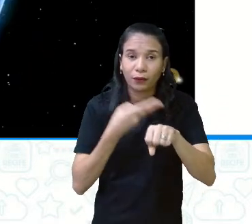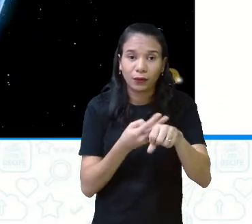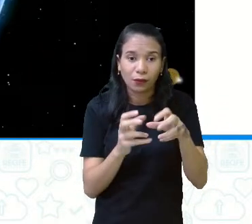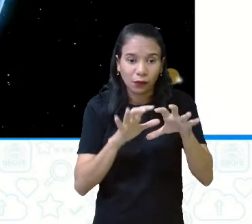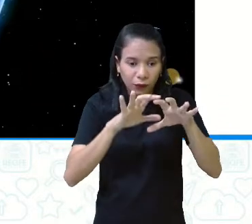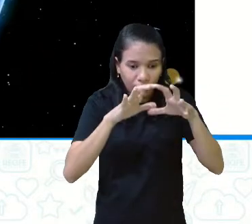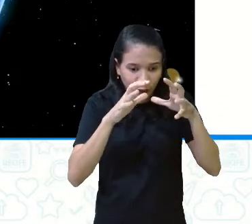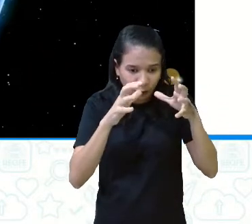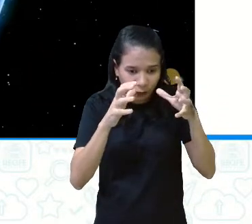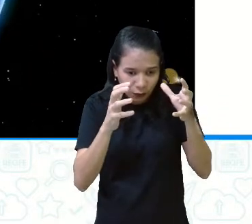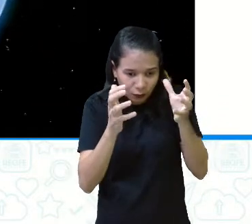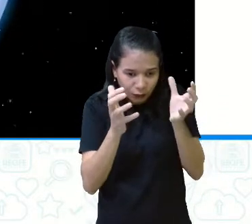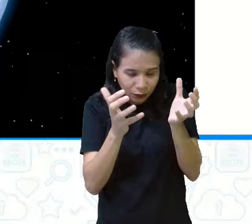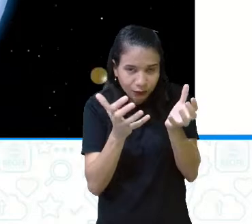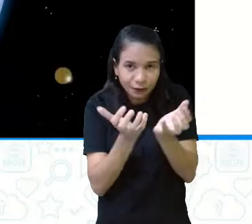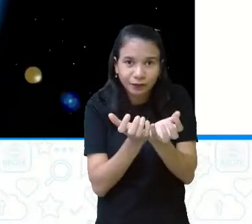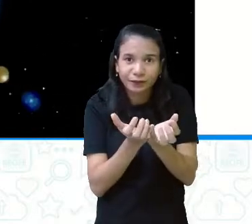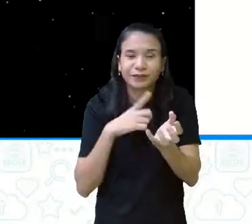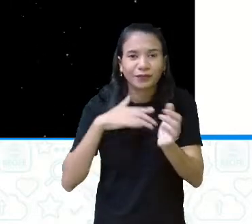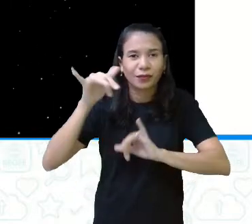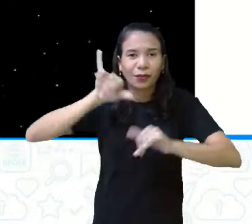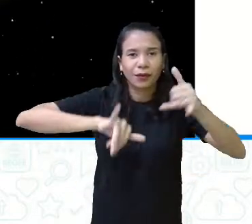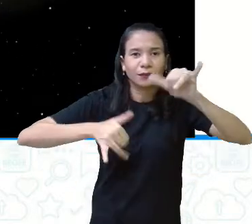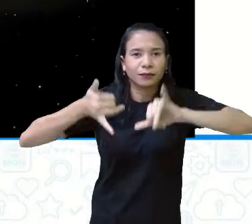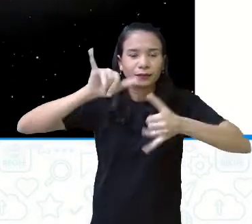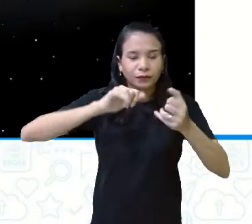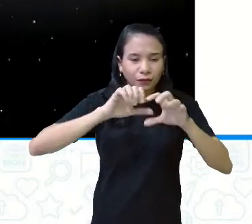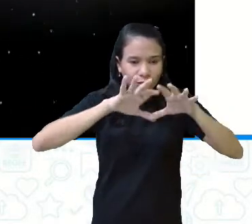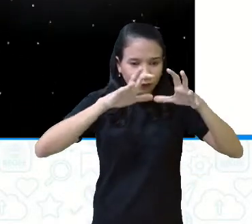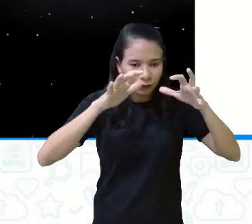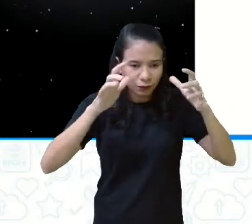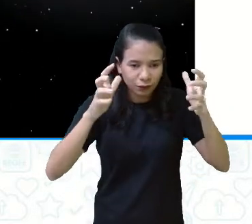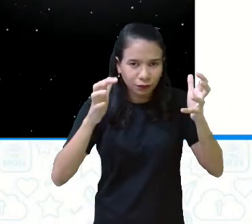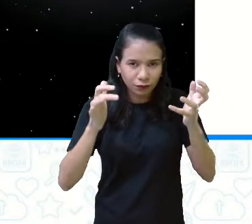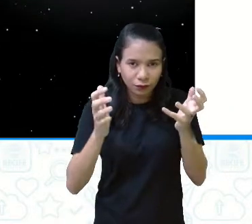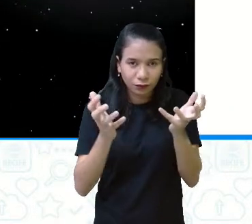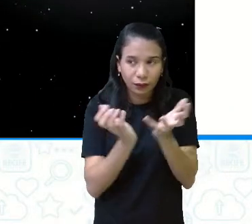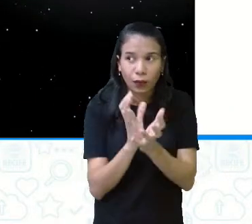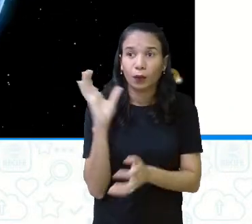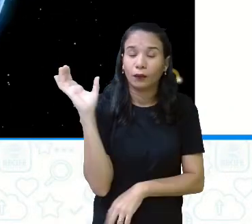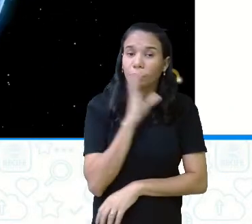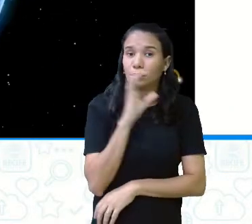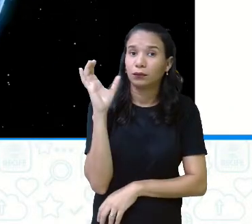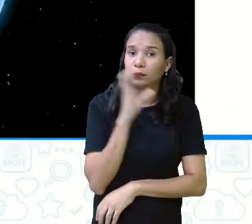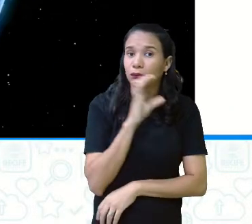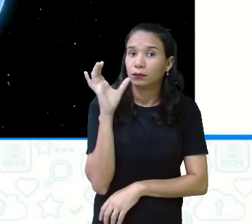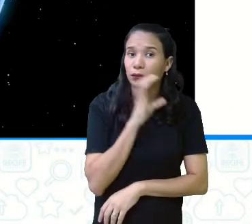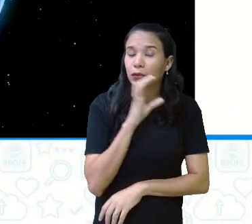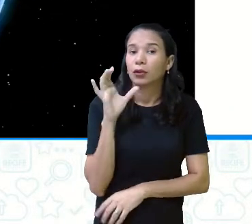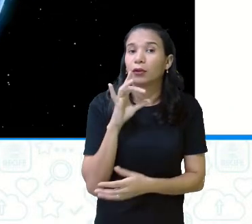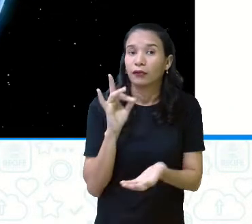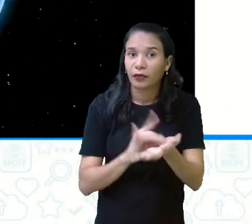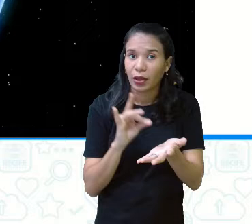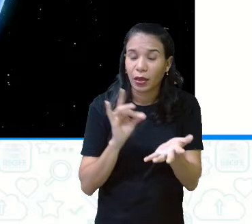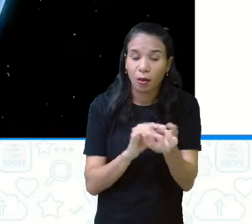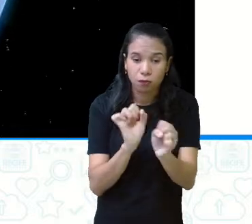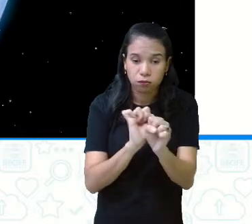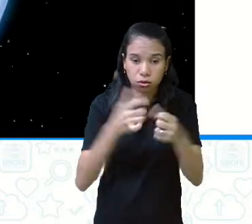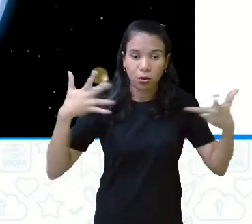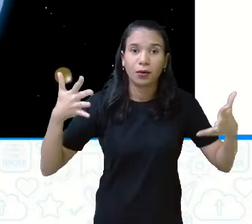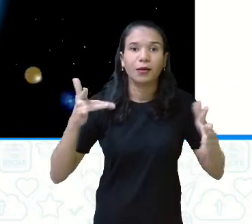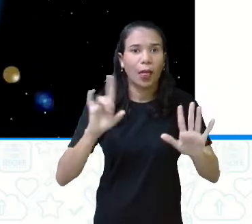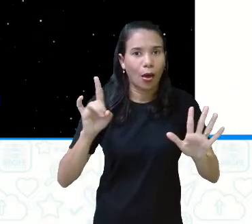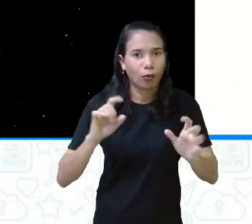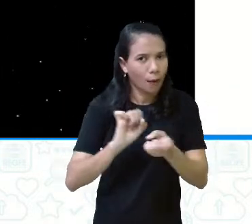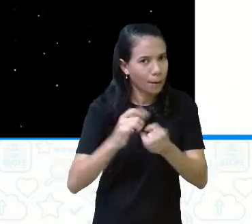não lembro agora o nome disso aí, tem muito em laboratório. Então, veja como a Terra está quente, está a ponto de explodir. Mas não vai explodir